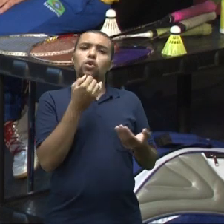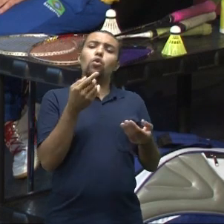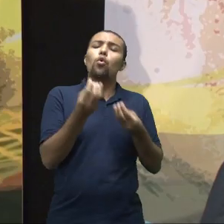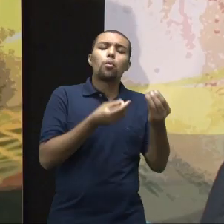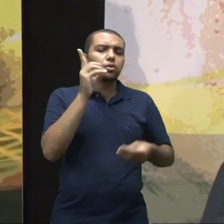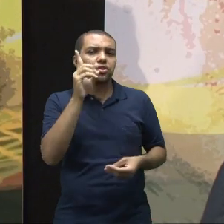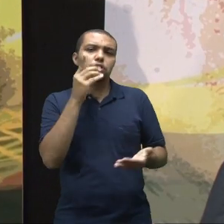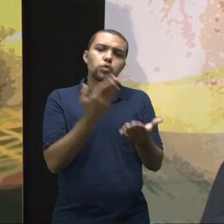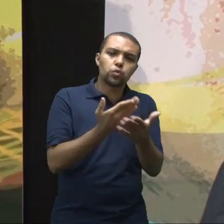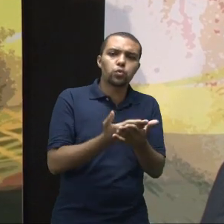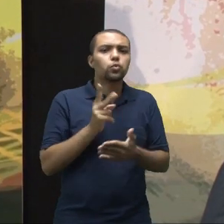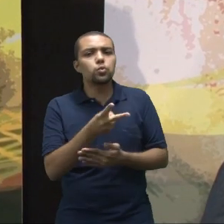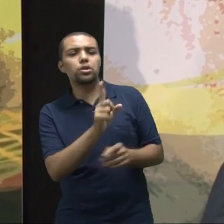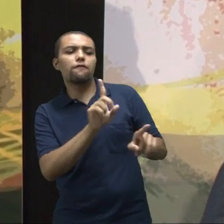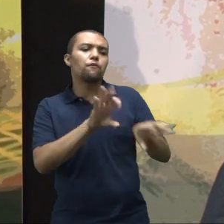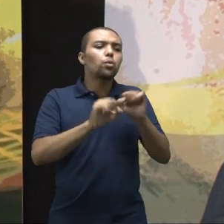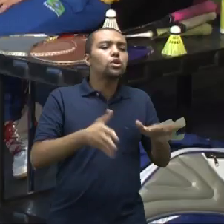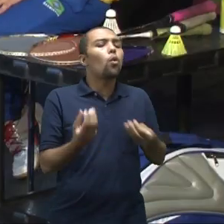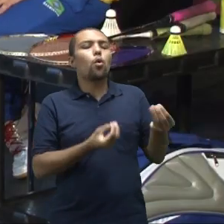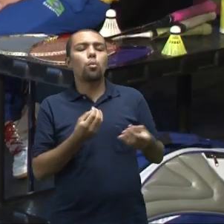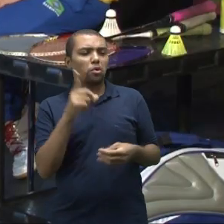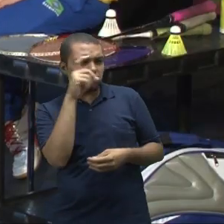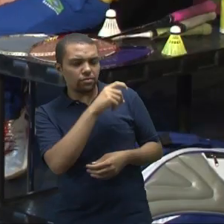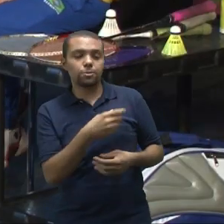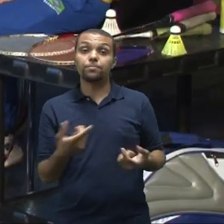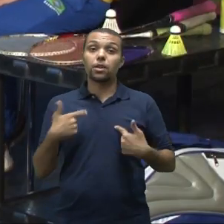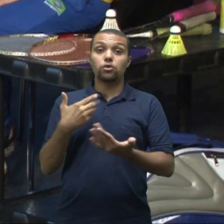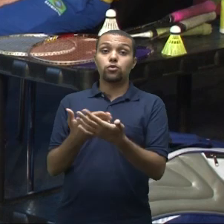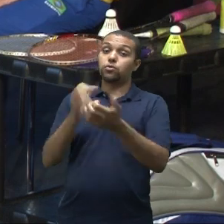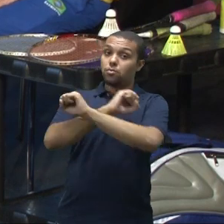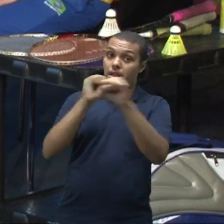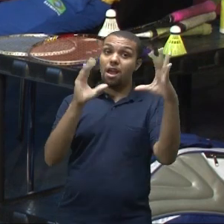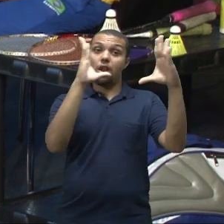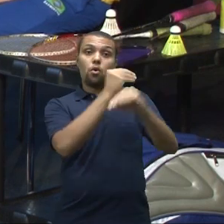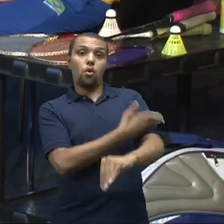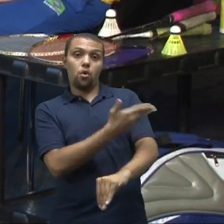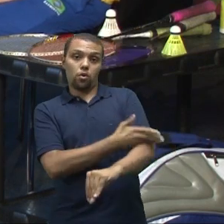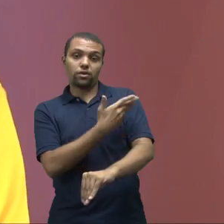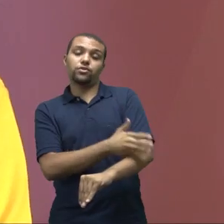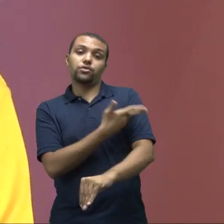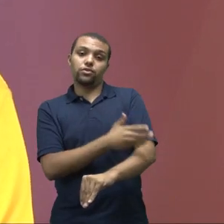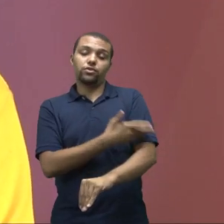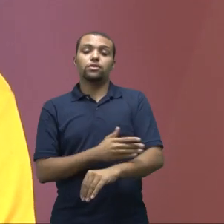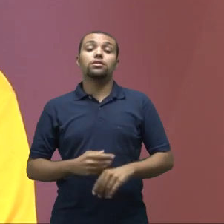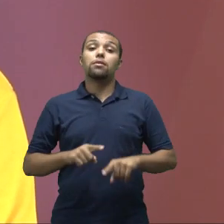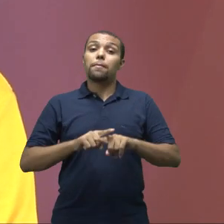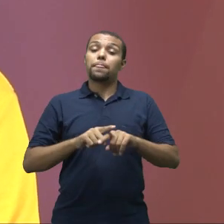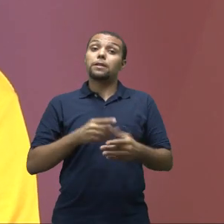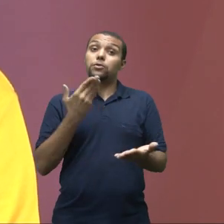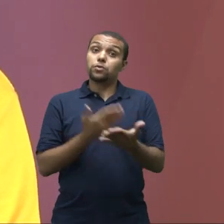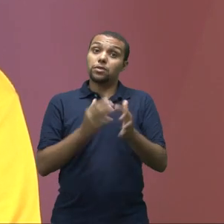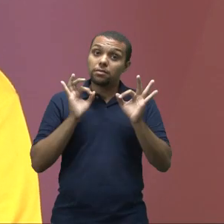Você estuda, ainda está estudando? É difícil? Eu estudo de manhã e treino à noite. E,